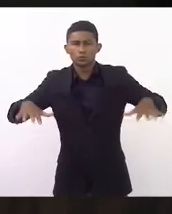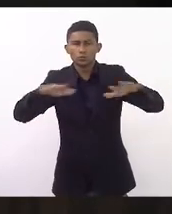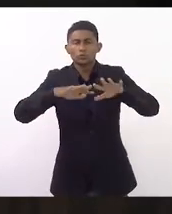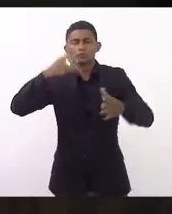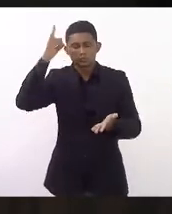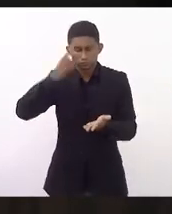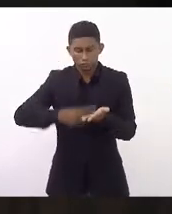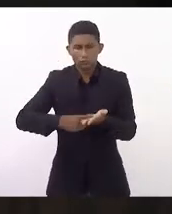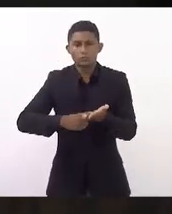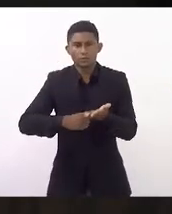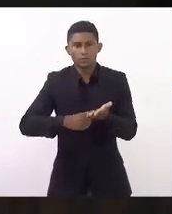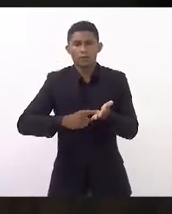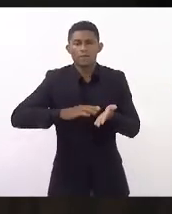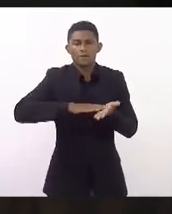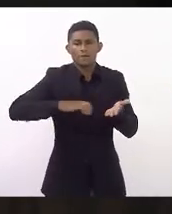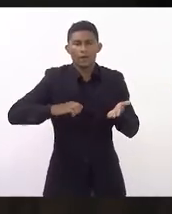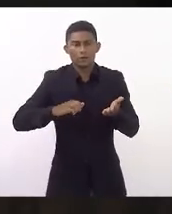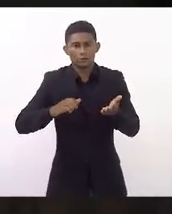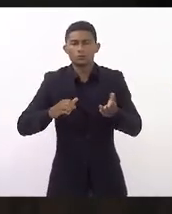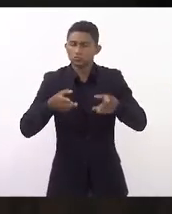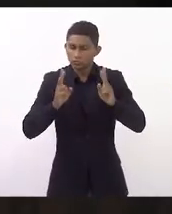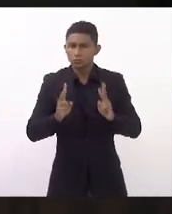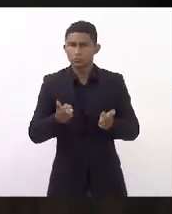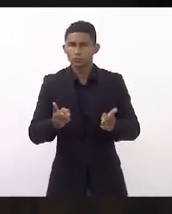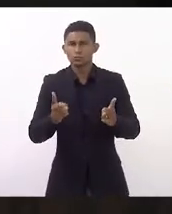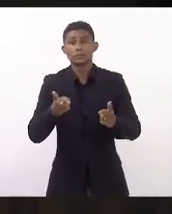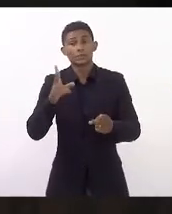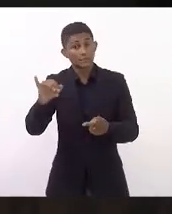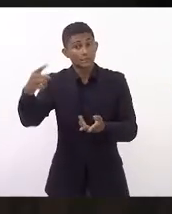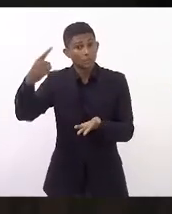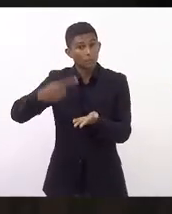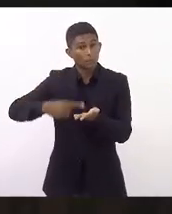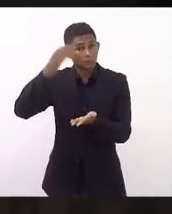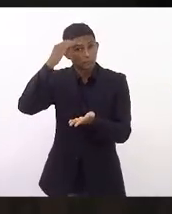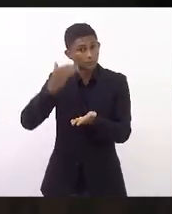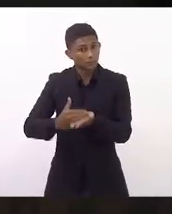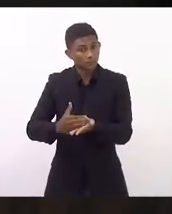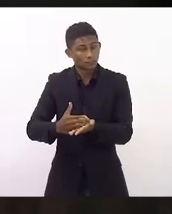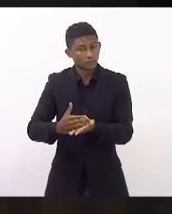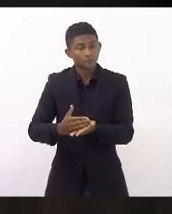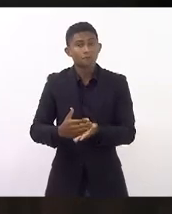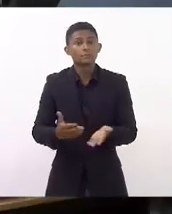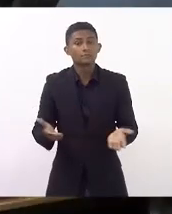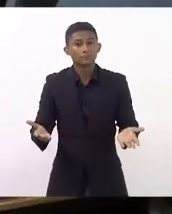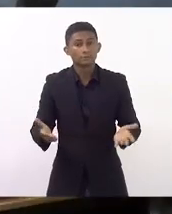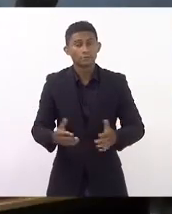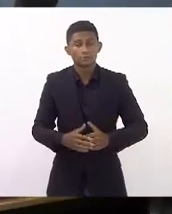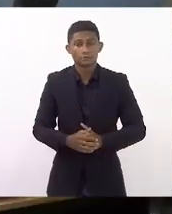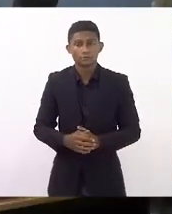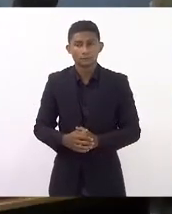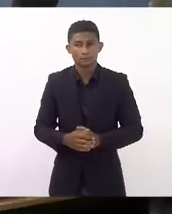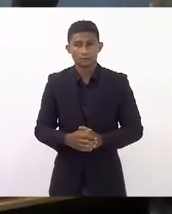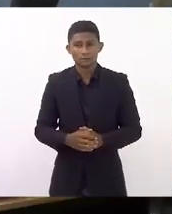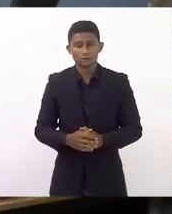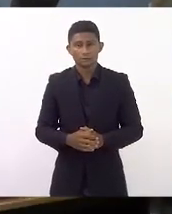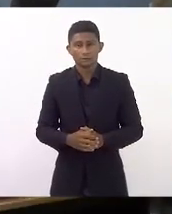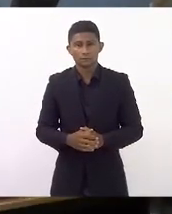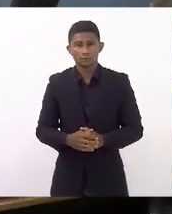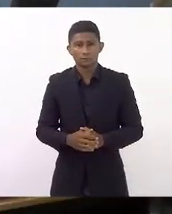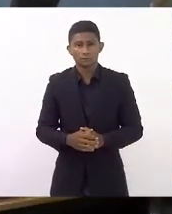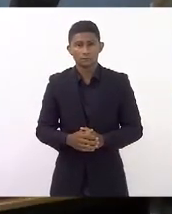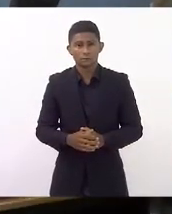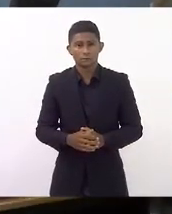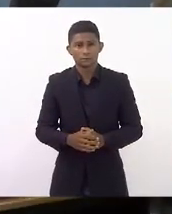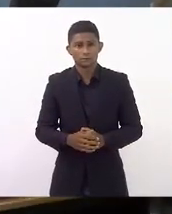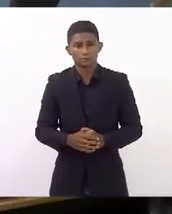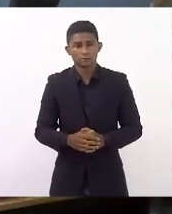vetos desde que combinado o acordo feito, presidente, cumprido, perdão. No caso desse veto, assim